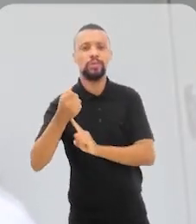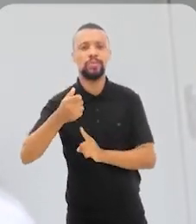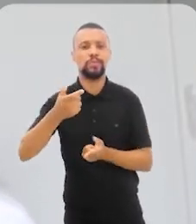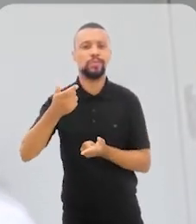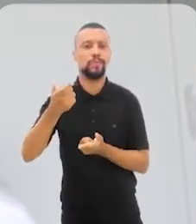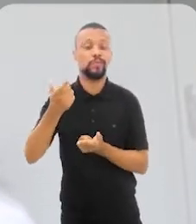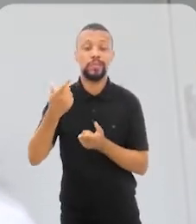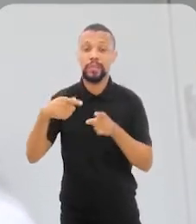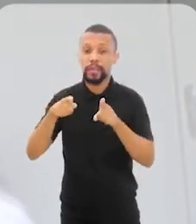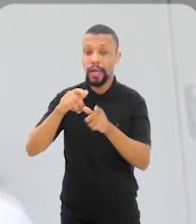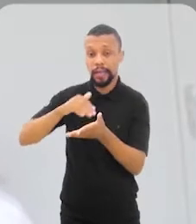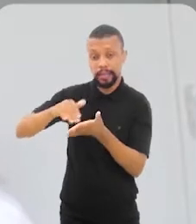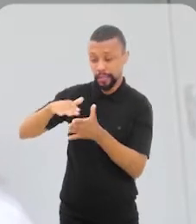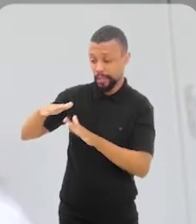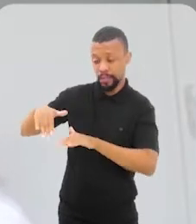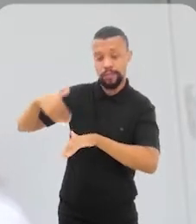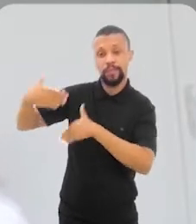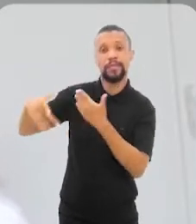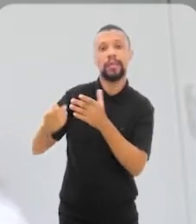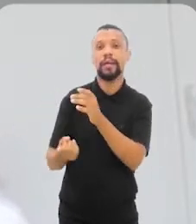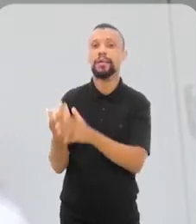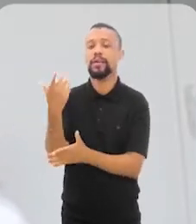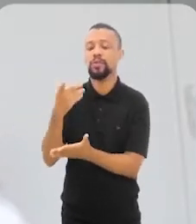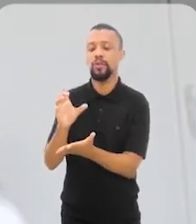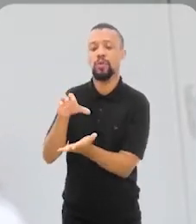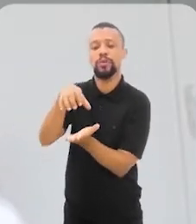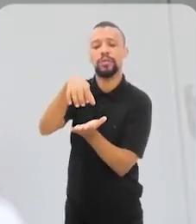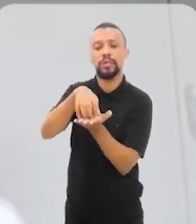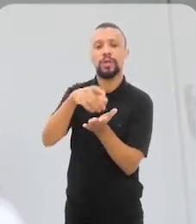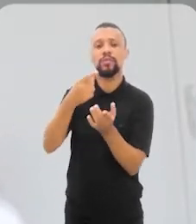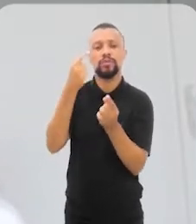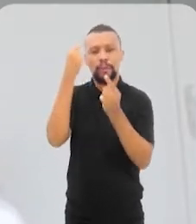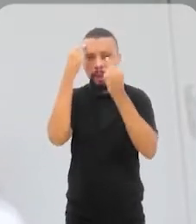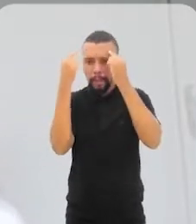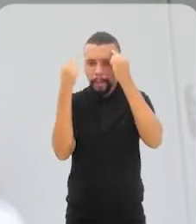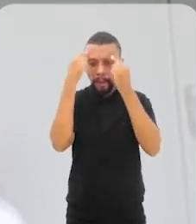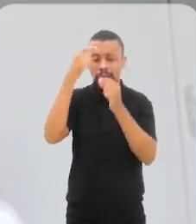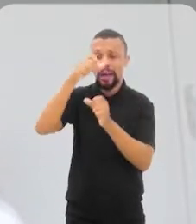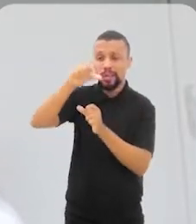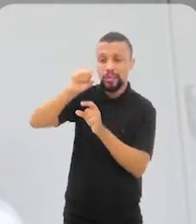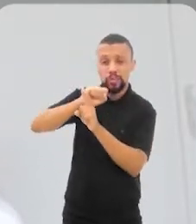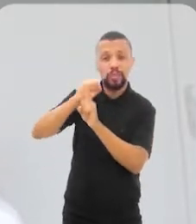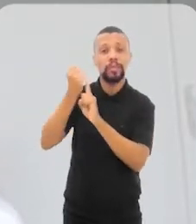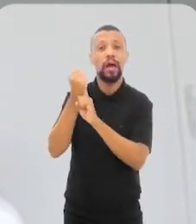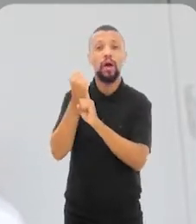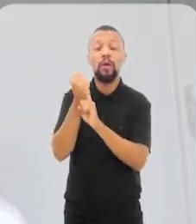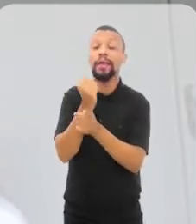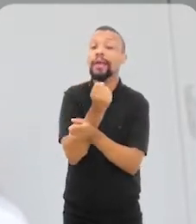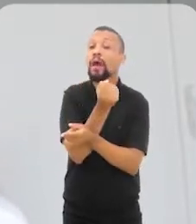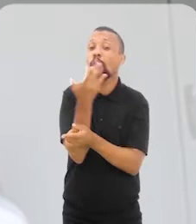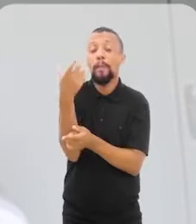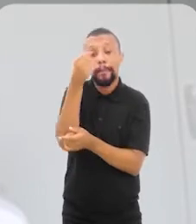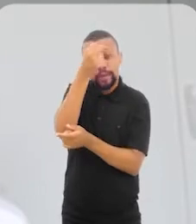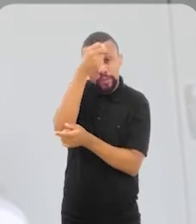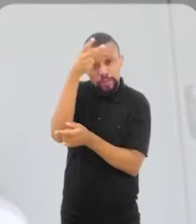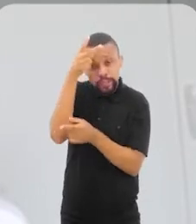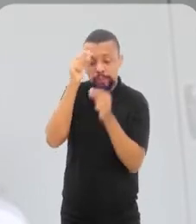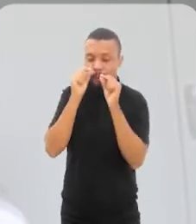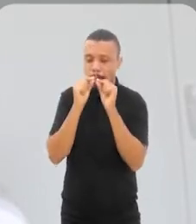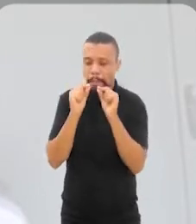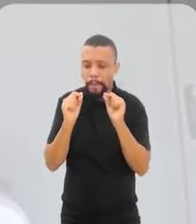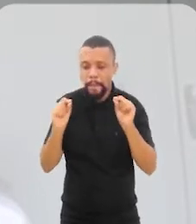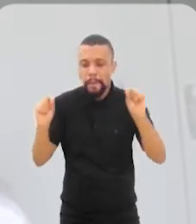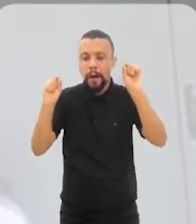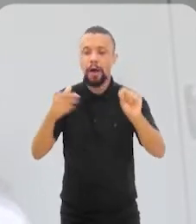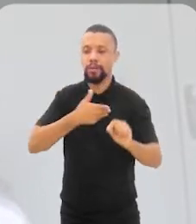a Secretaria de Desenvolvimento está criando centros de inovação social nas cidades do Estado, né? Em algumas cidades e regiões do